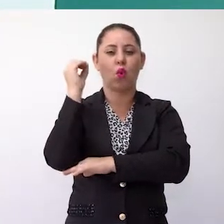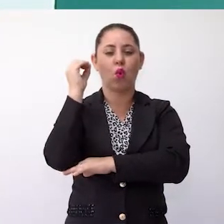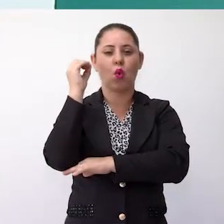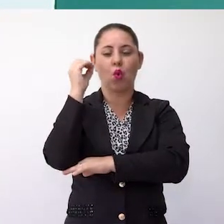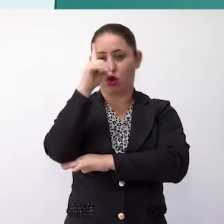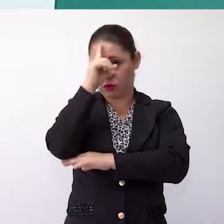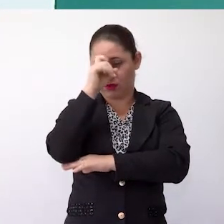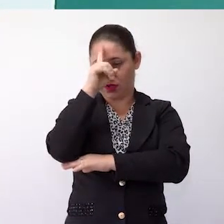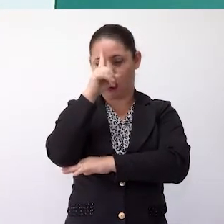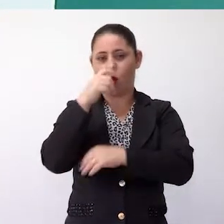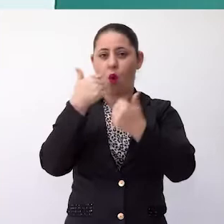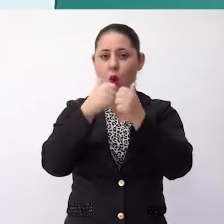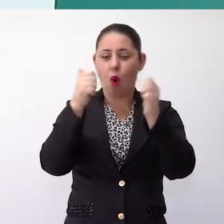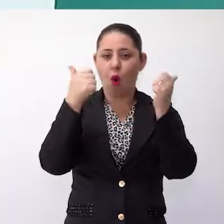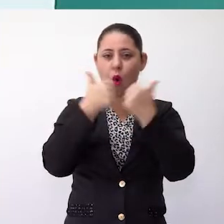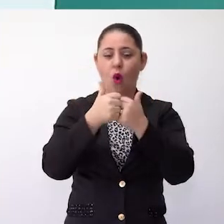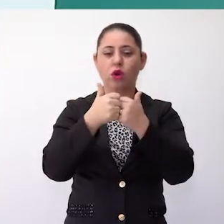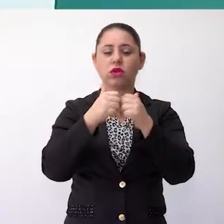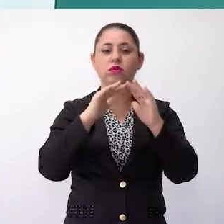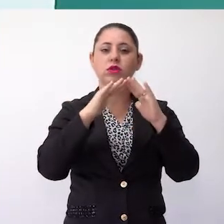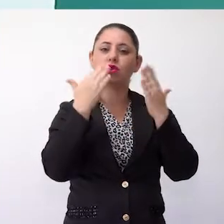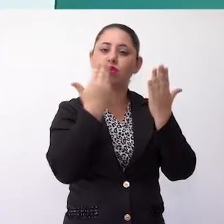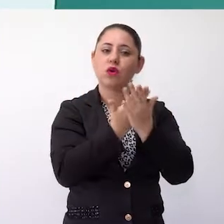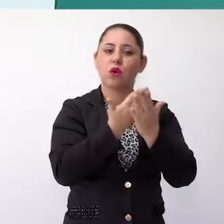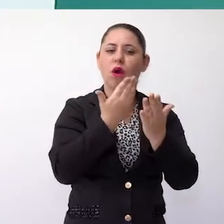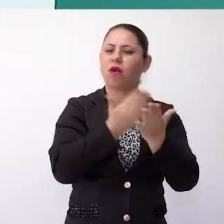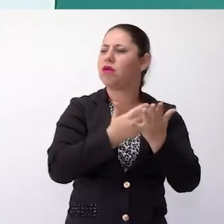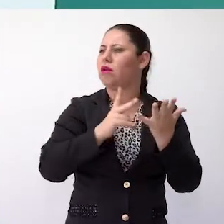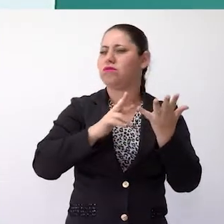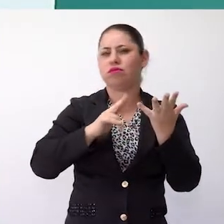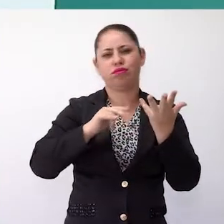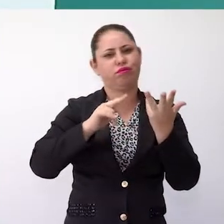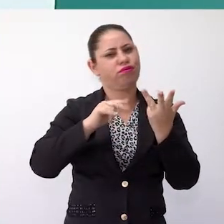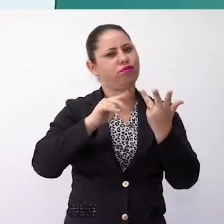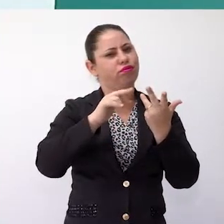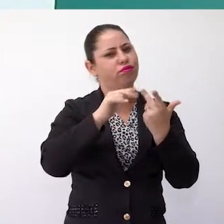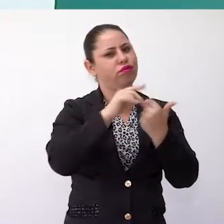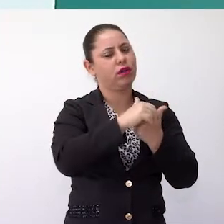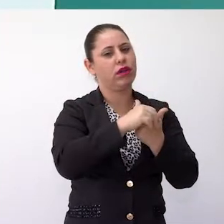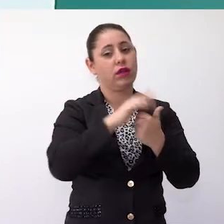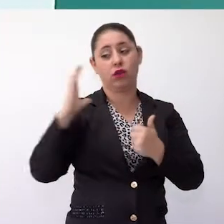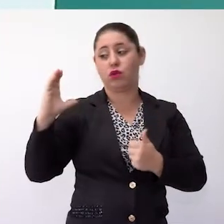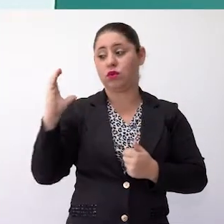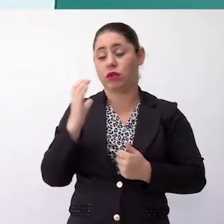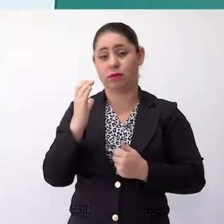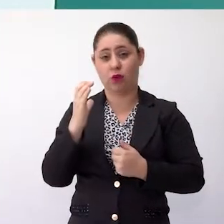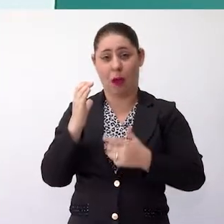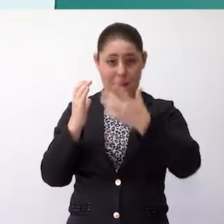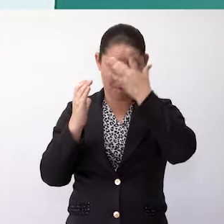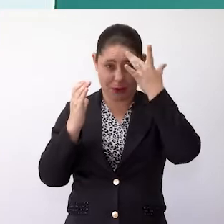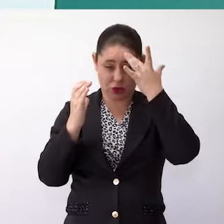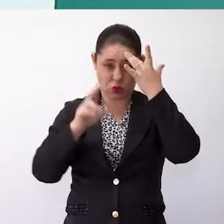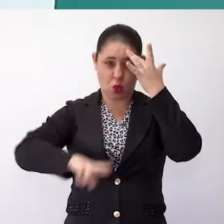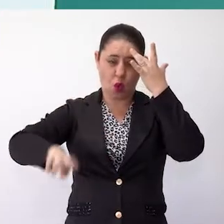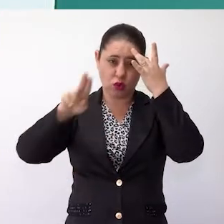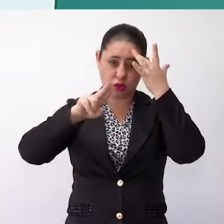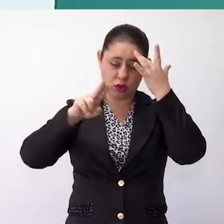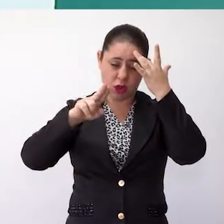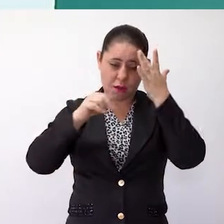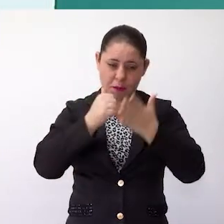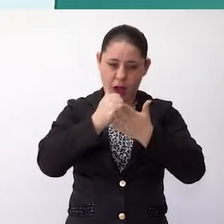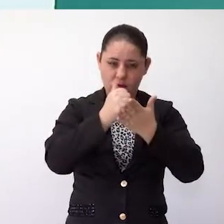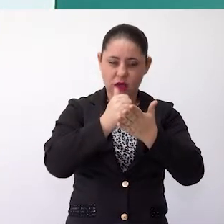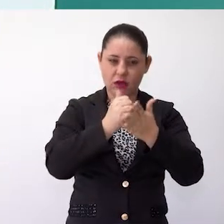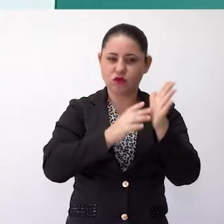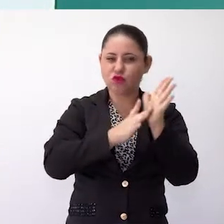pegamos ônibus escolares. Então existem as mais diversas formas que o criminoso utiliza aí. E nós sempre